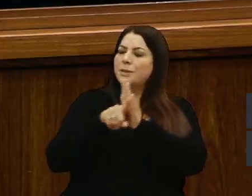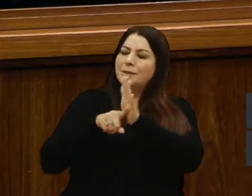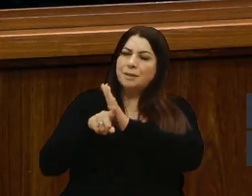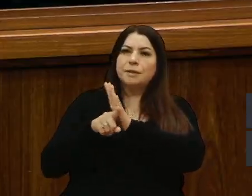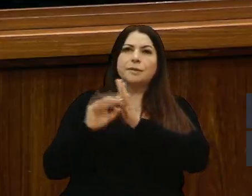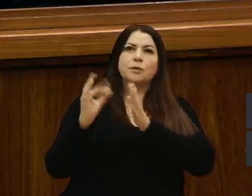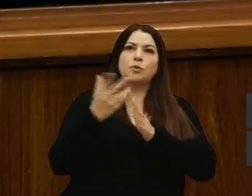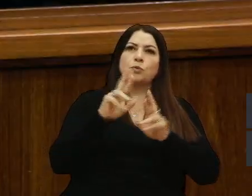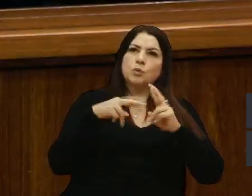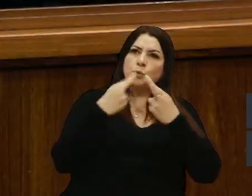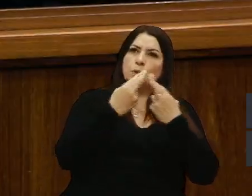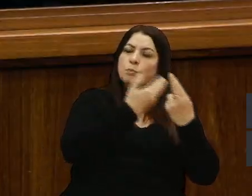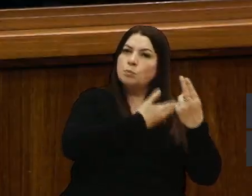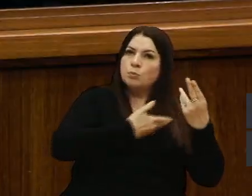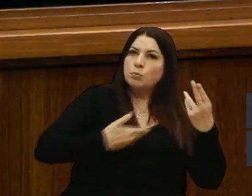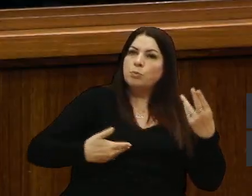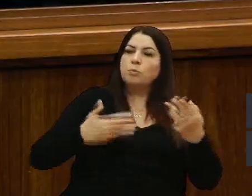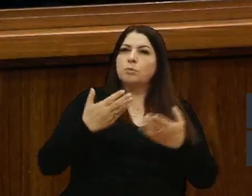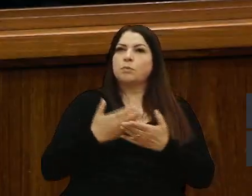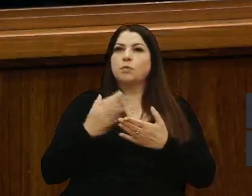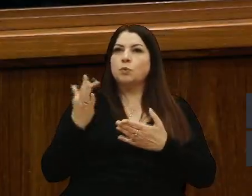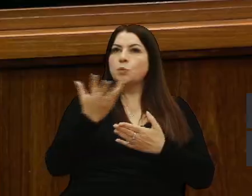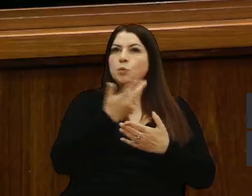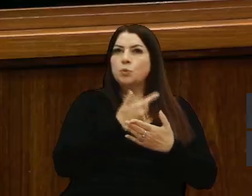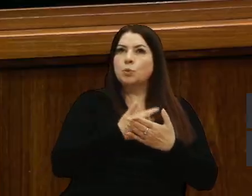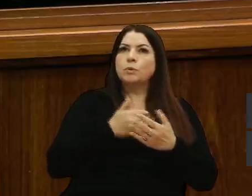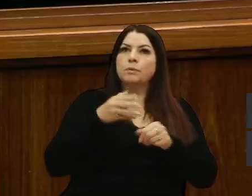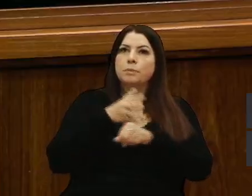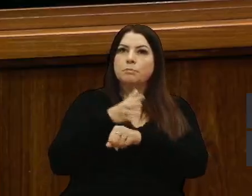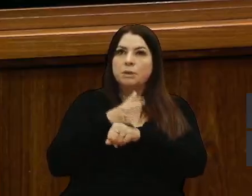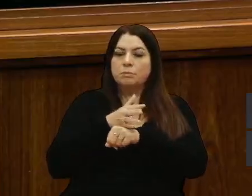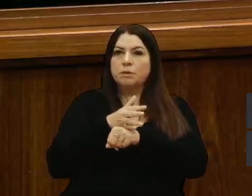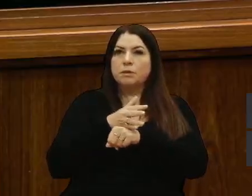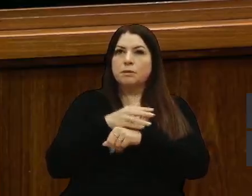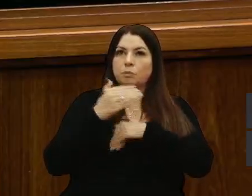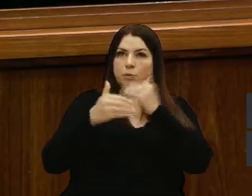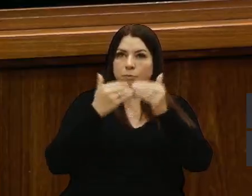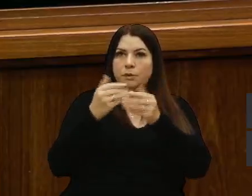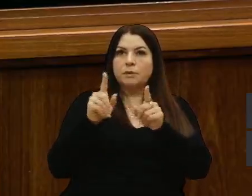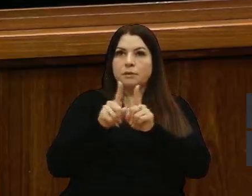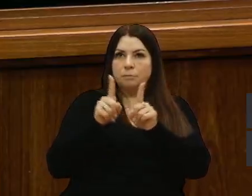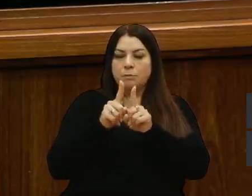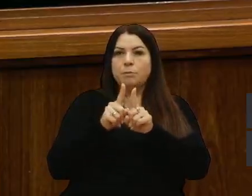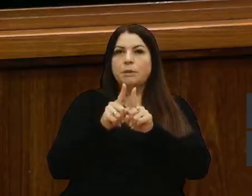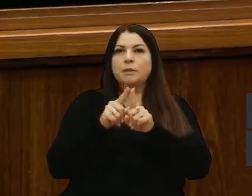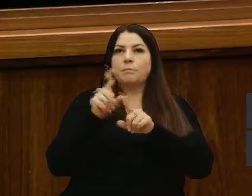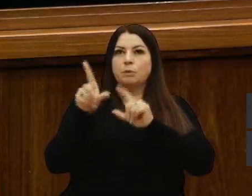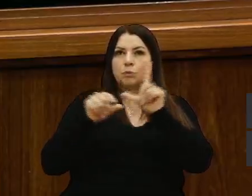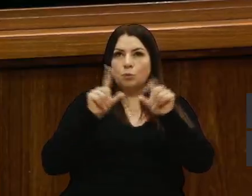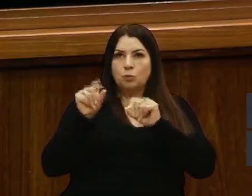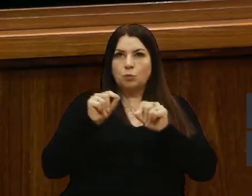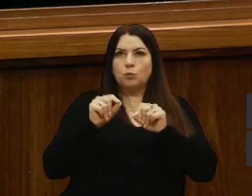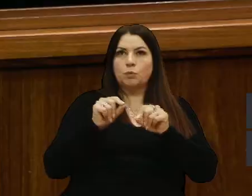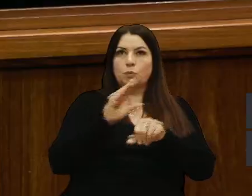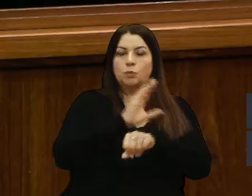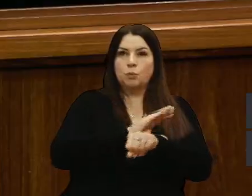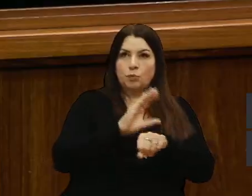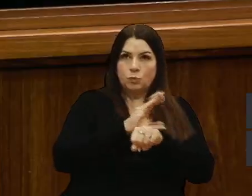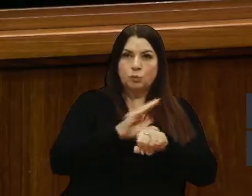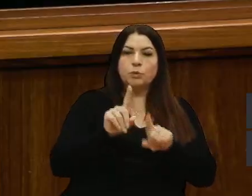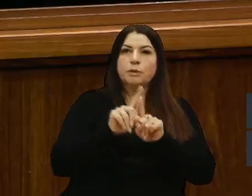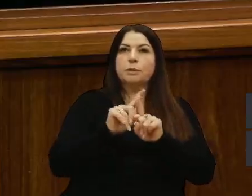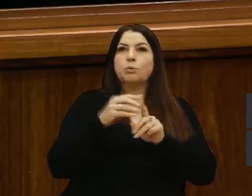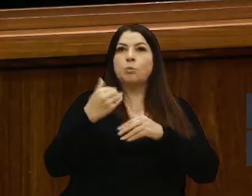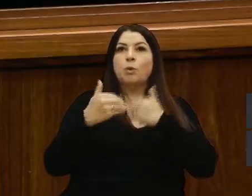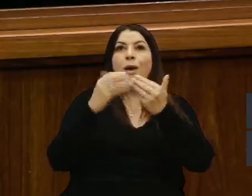todas as audiências públicas, toda a participação no processo também para a escolha dos cursos e de como